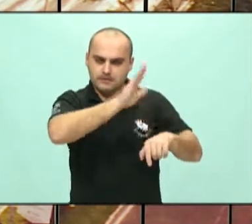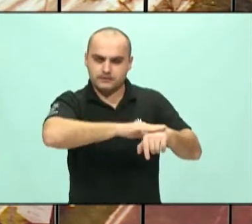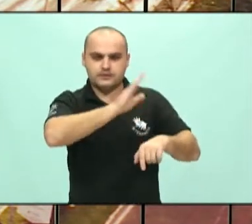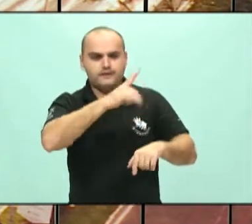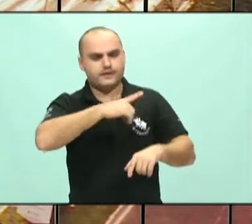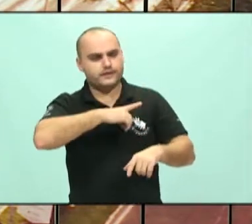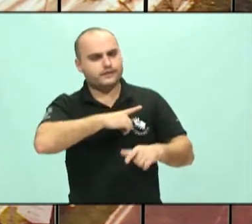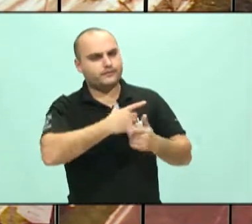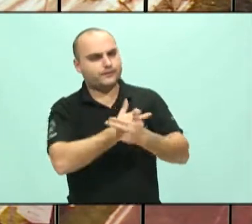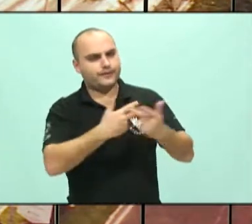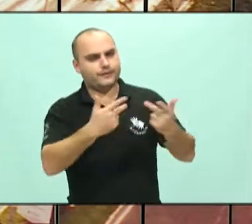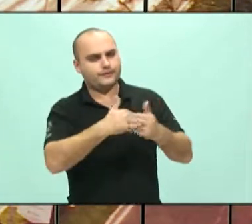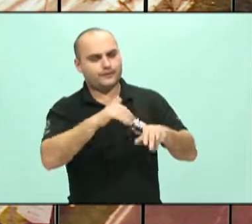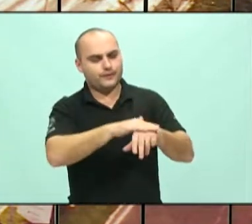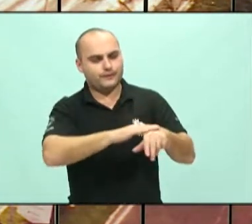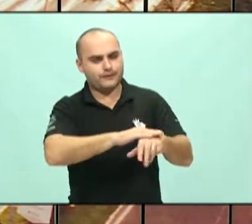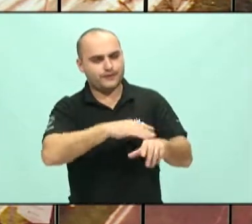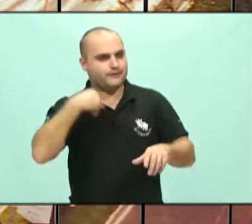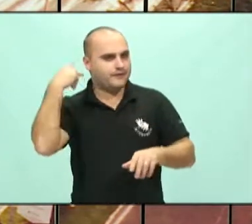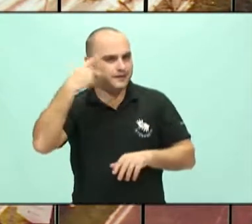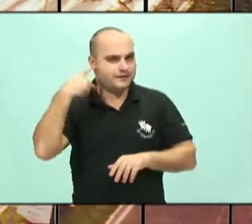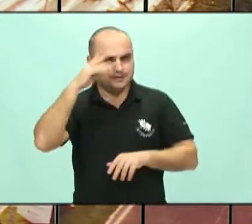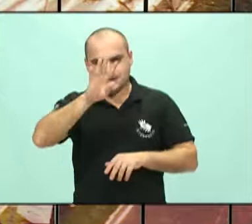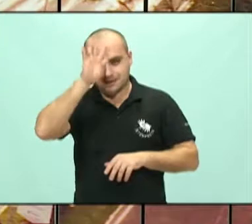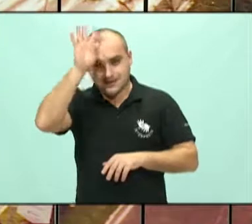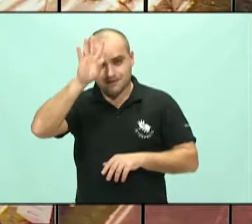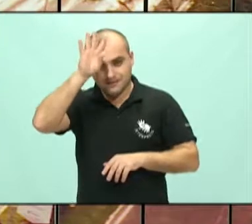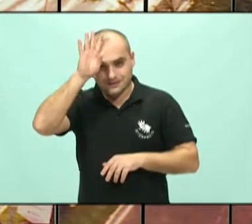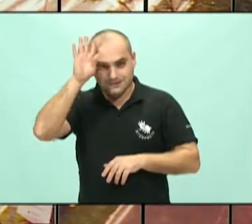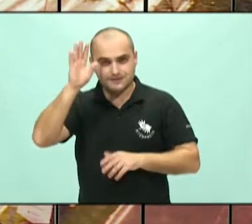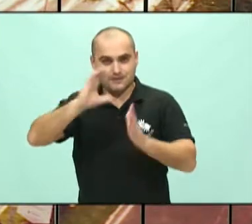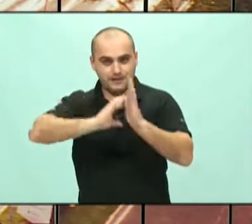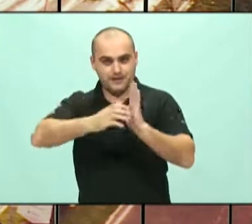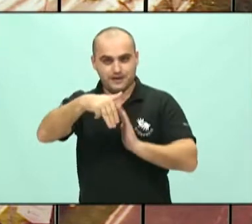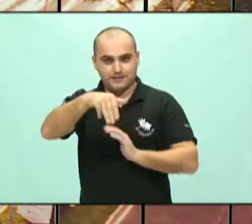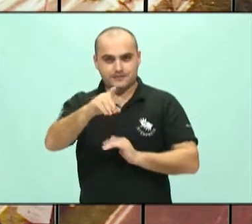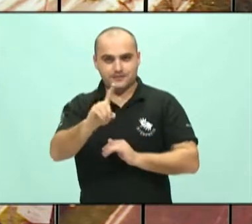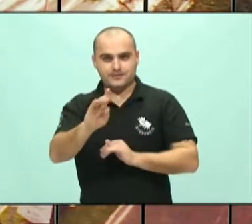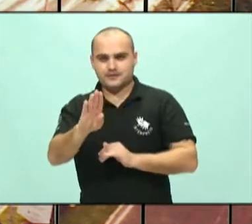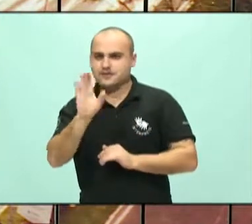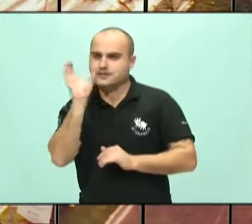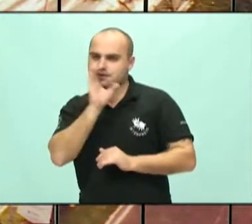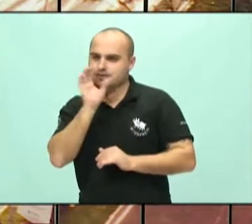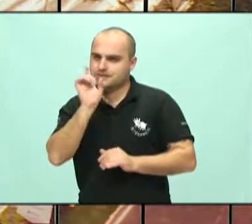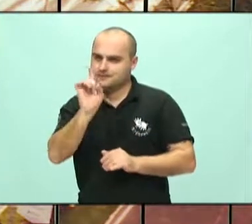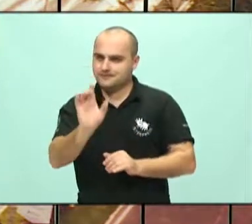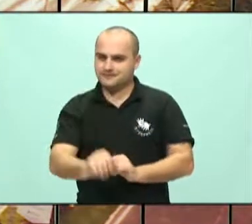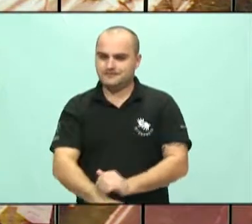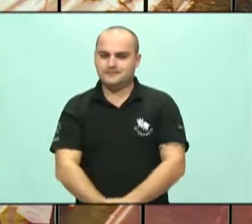muita coisa aqui para a gente conversar com o vereador Thiago Morastoni, do MDB. A gente já volta.